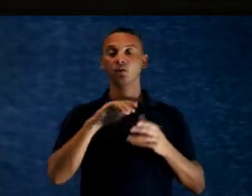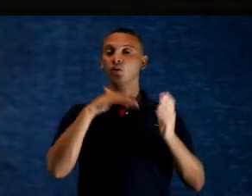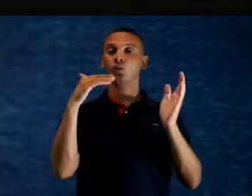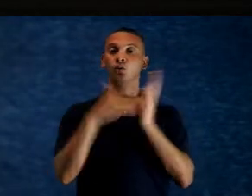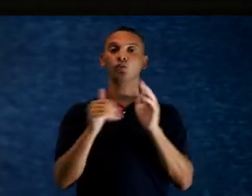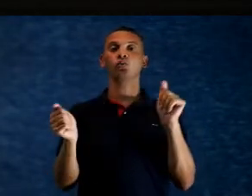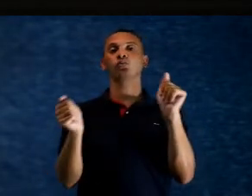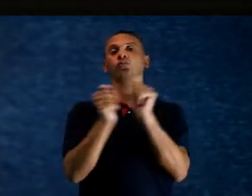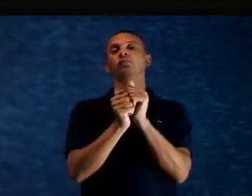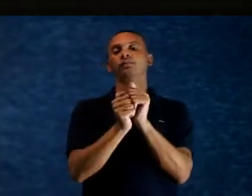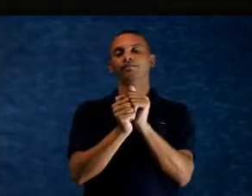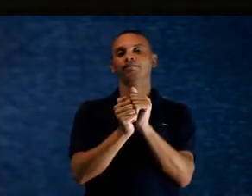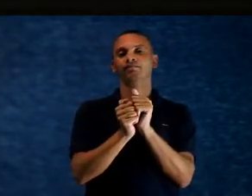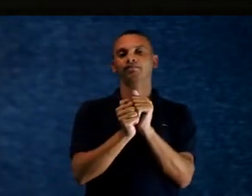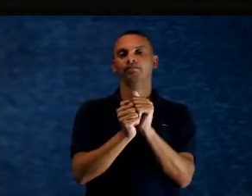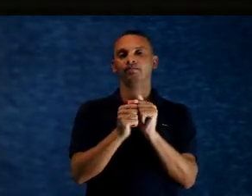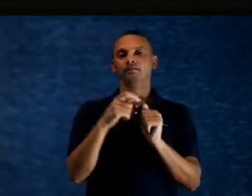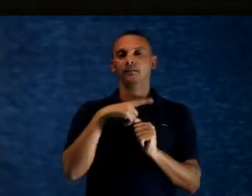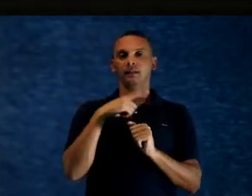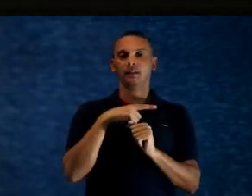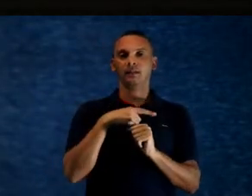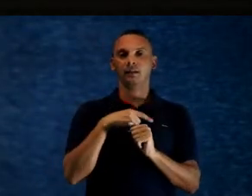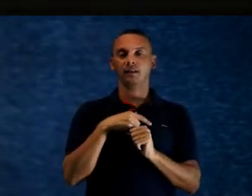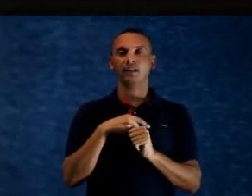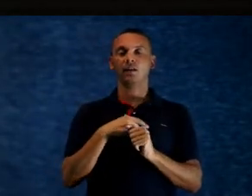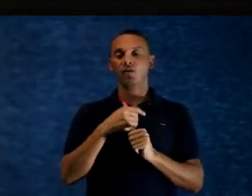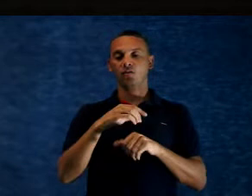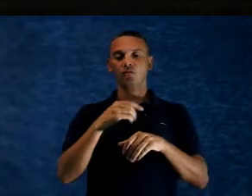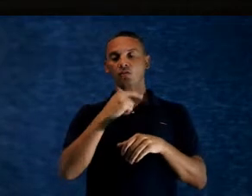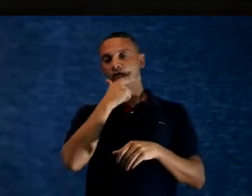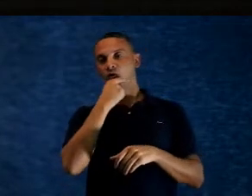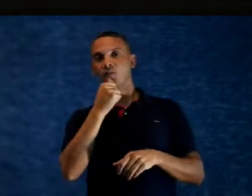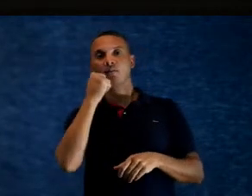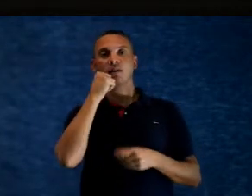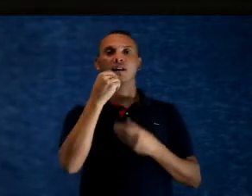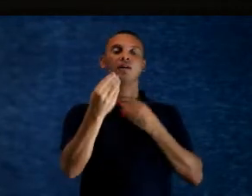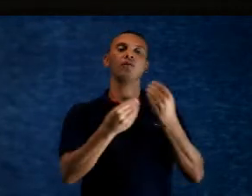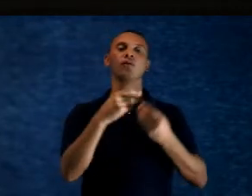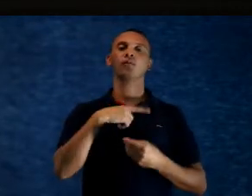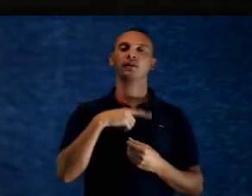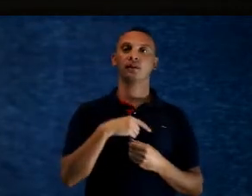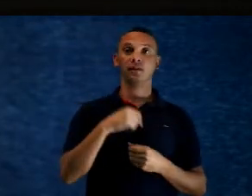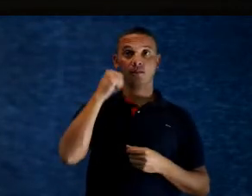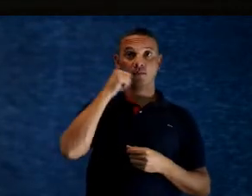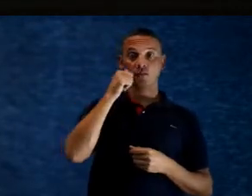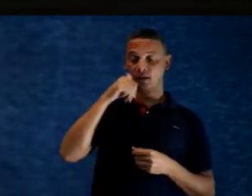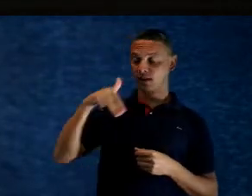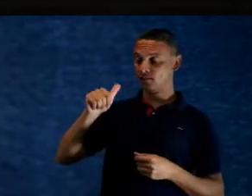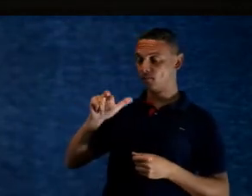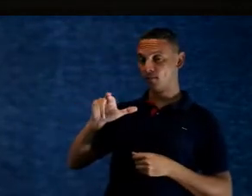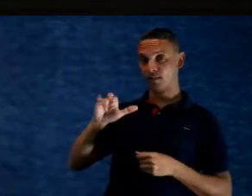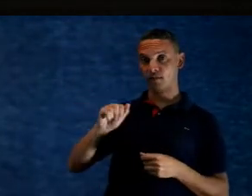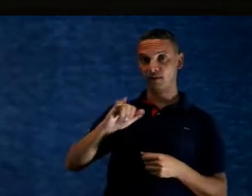né? Maria Julieta sempre esteve tomando atitudes assim muito decididas, né? Ela era